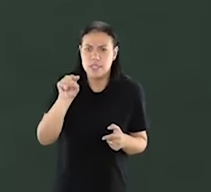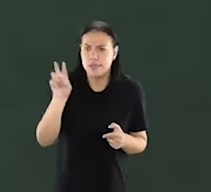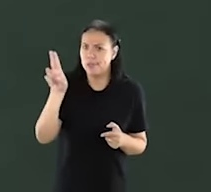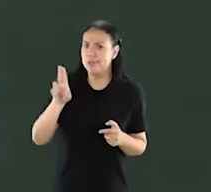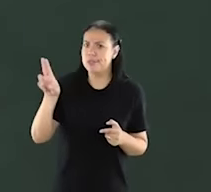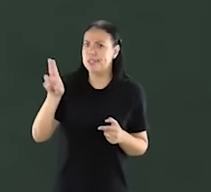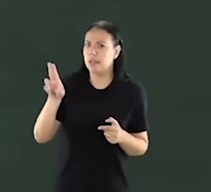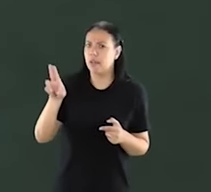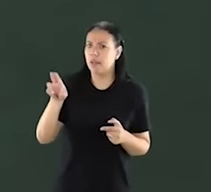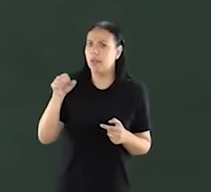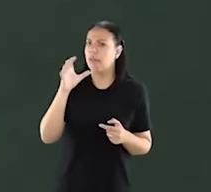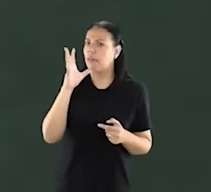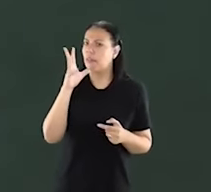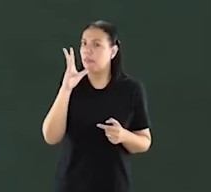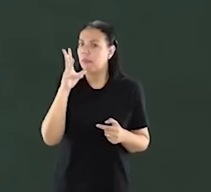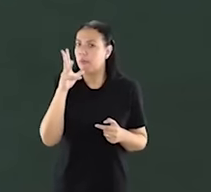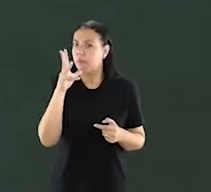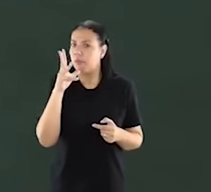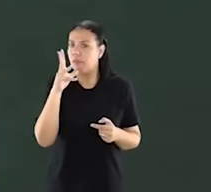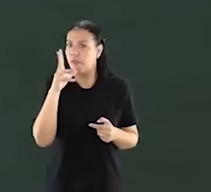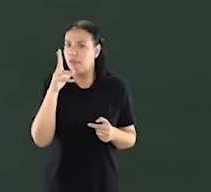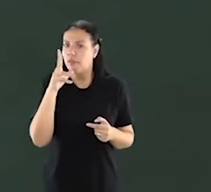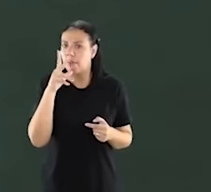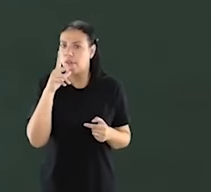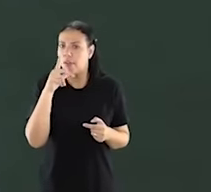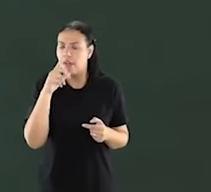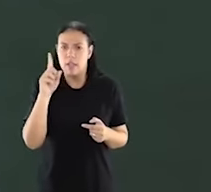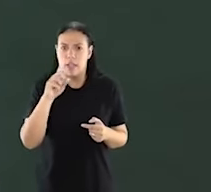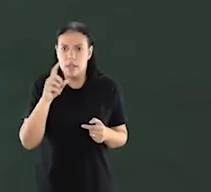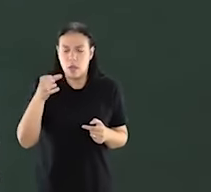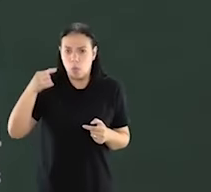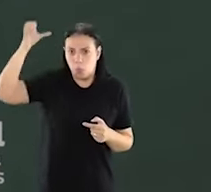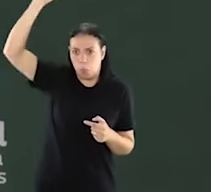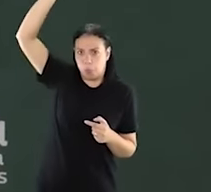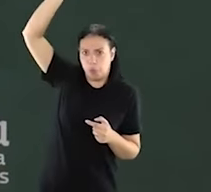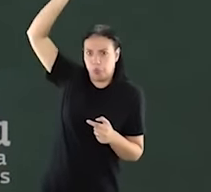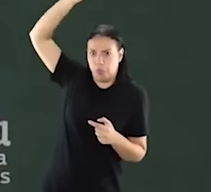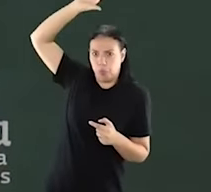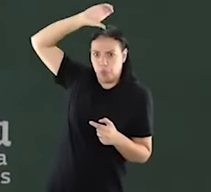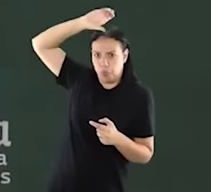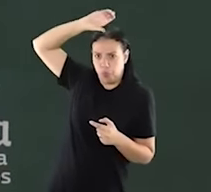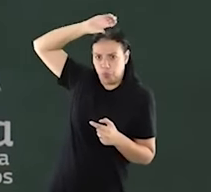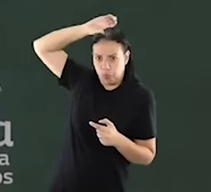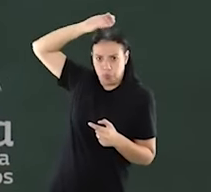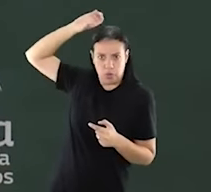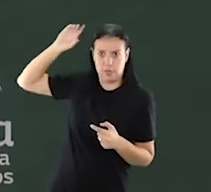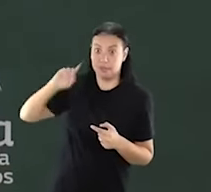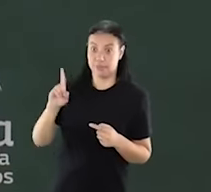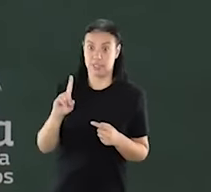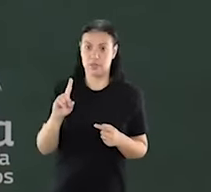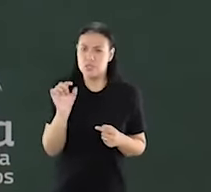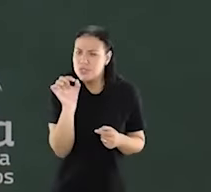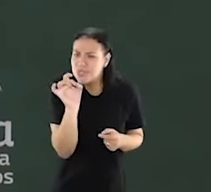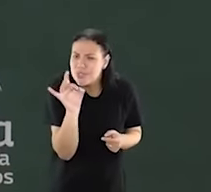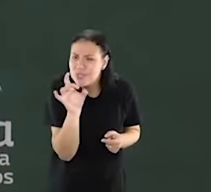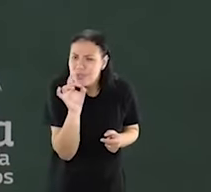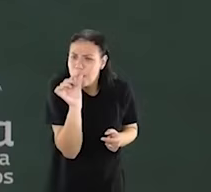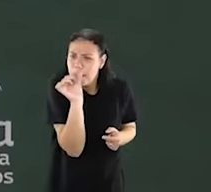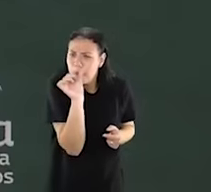Você não derrama o frasco de perfume em cima de você. É pouquinho. É um pouco só,